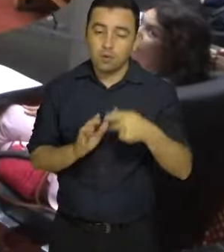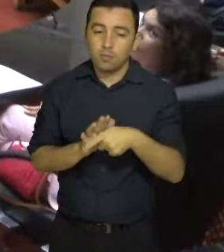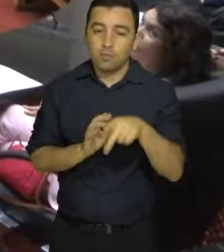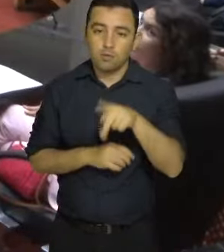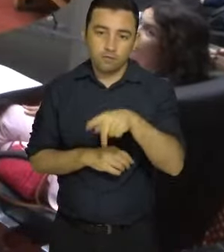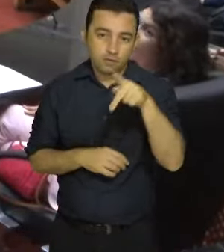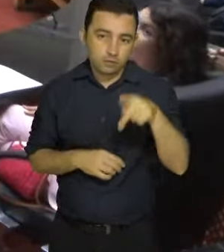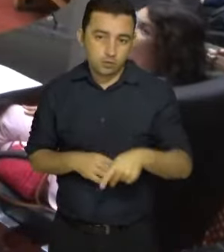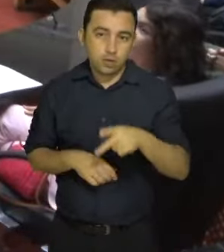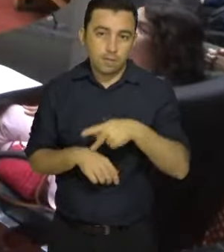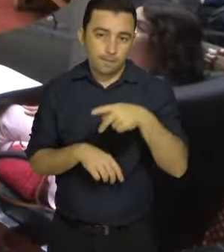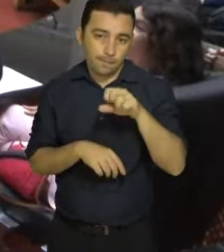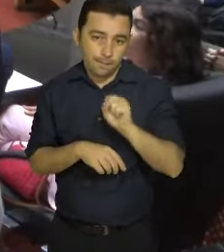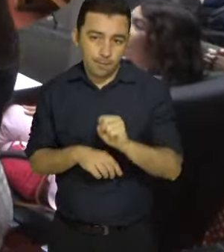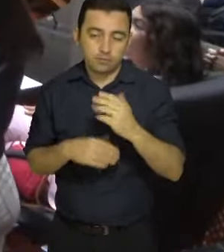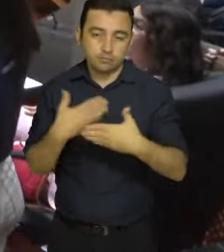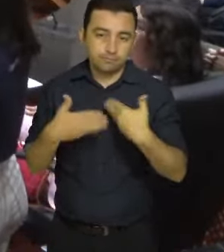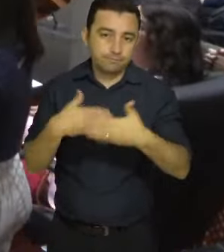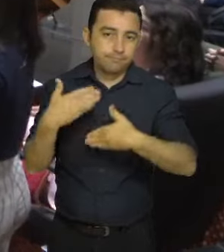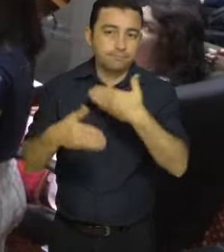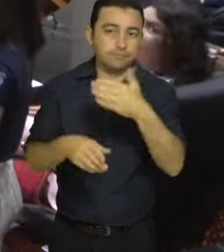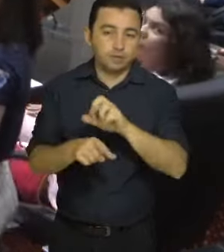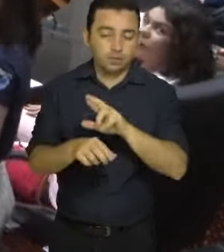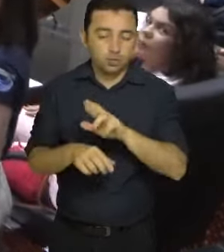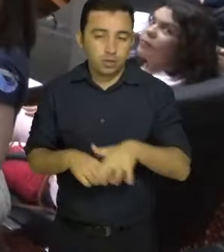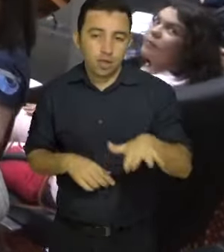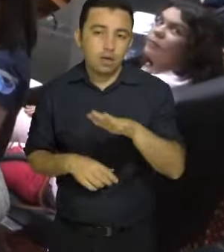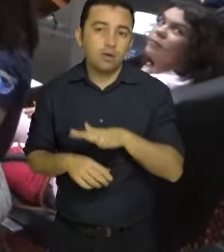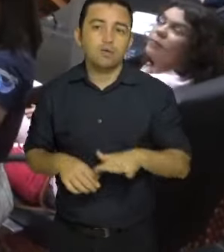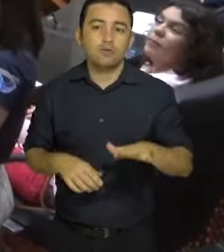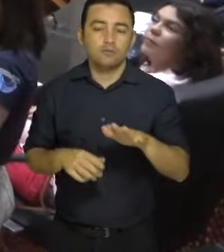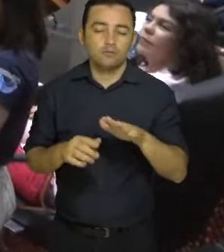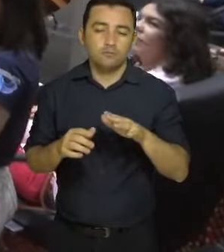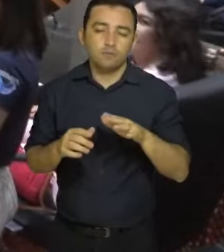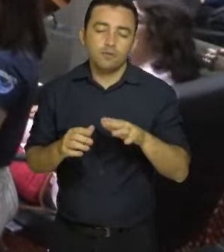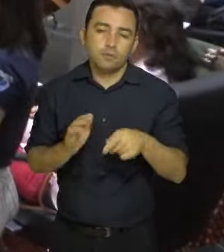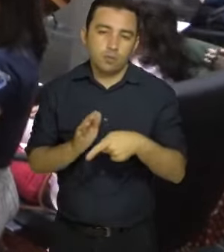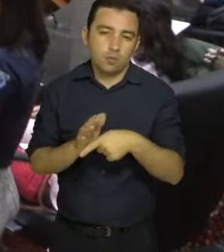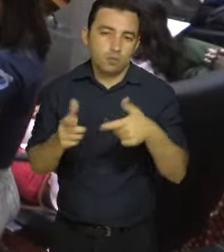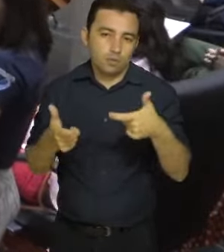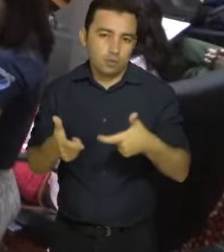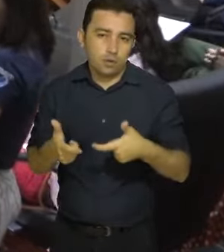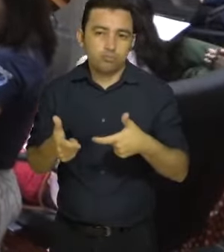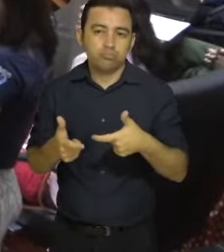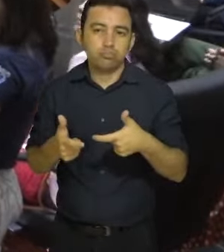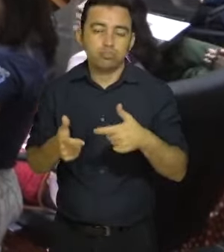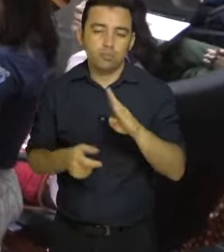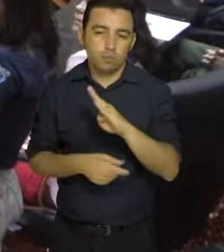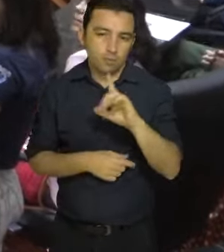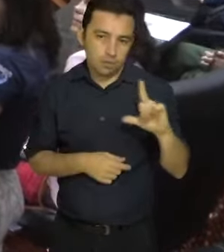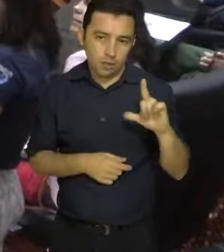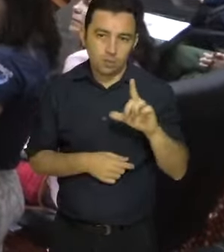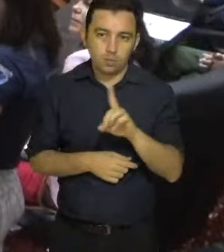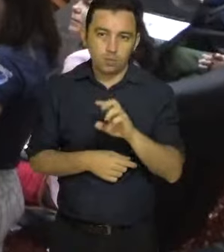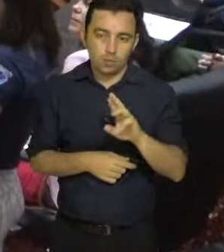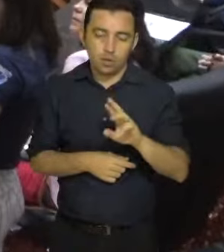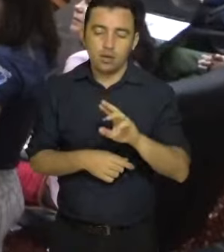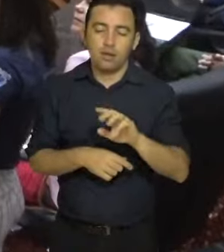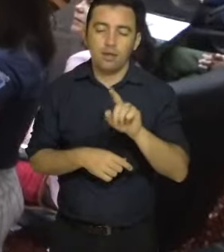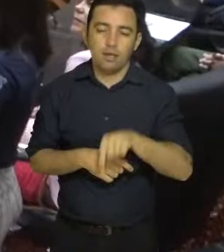de Pós-Graduação em Desenvolvimento Regional da Fundação Universidade Regional de Blumenau, doutora Luciana